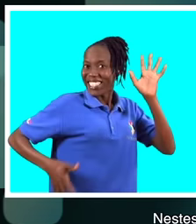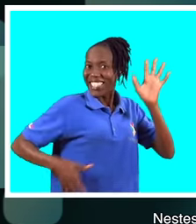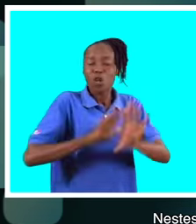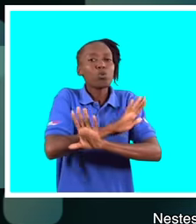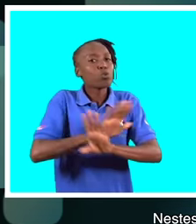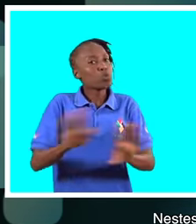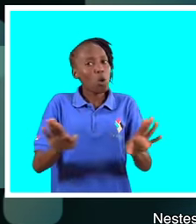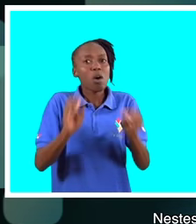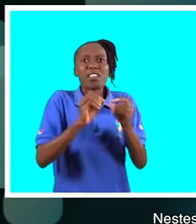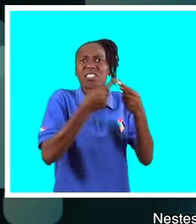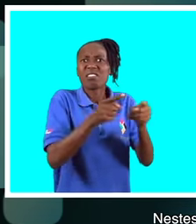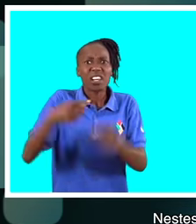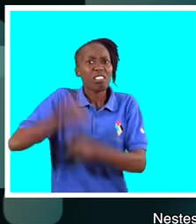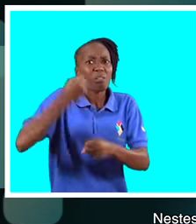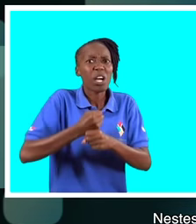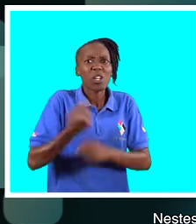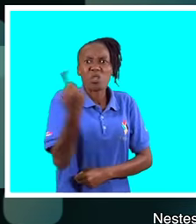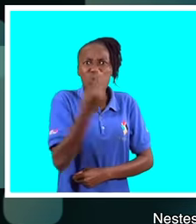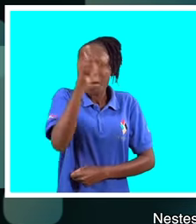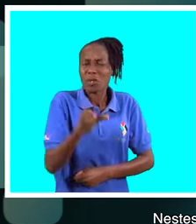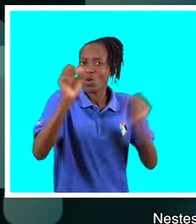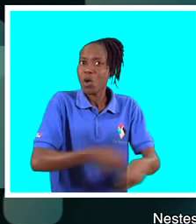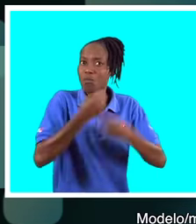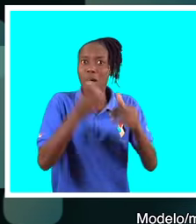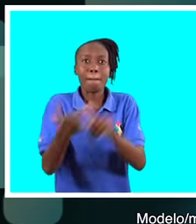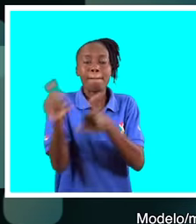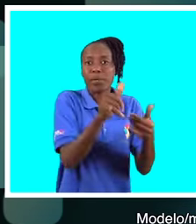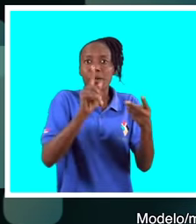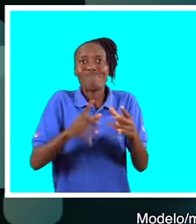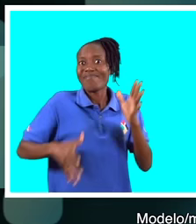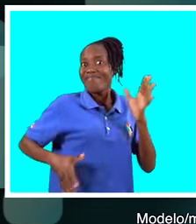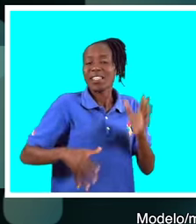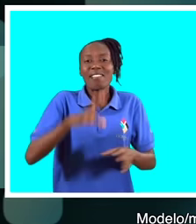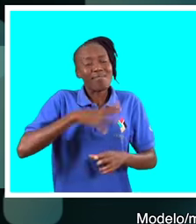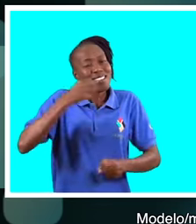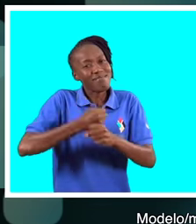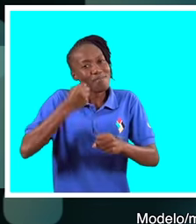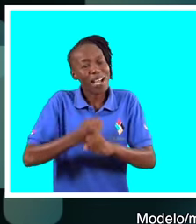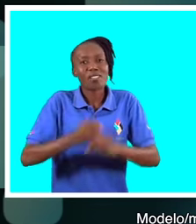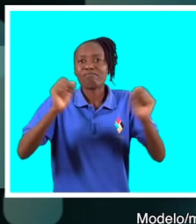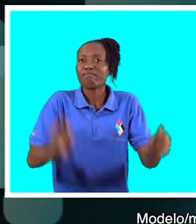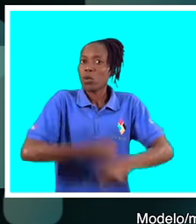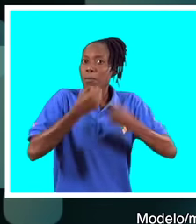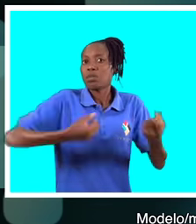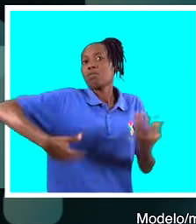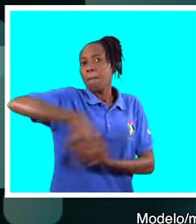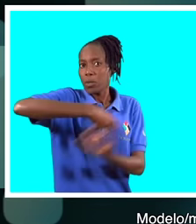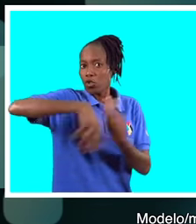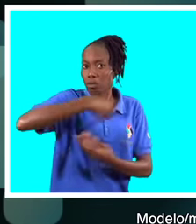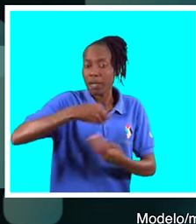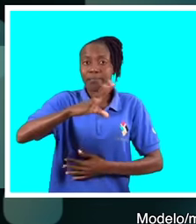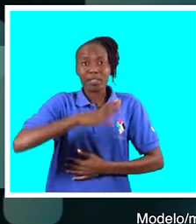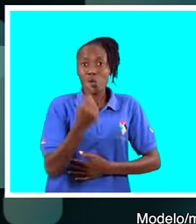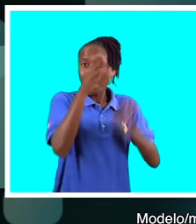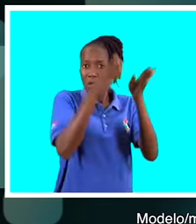modelo, manequim. Não pode fazer vários trabalhos somente. É tipo, modelo, manequim tem seu trabalho